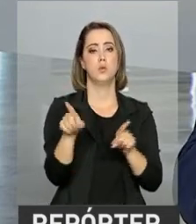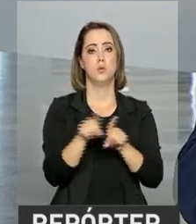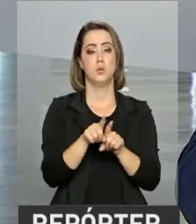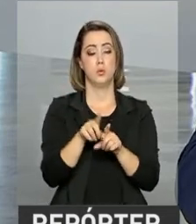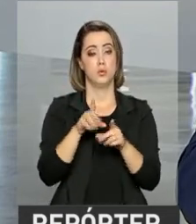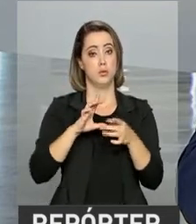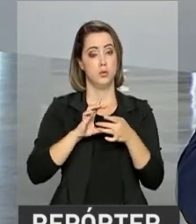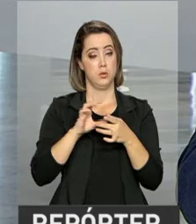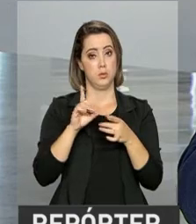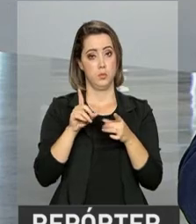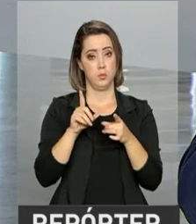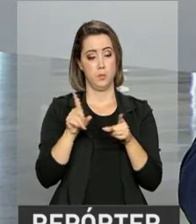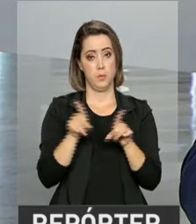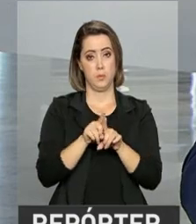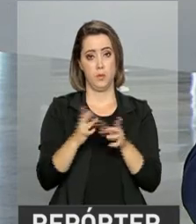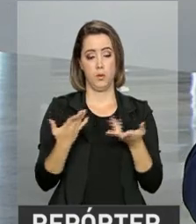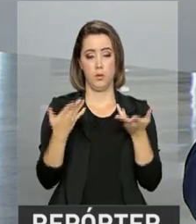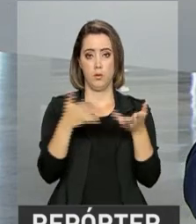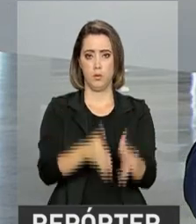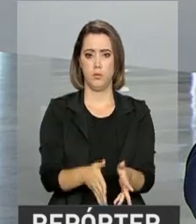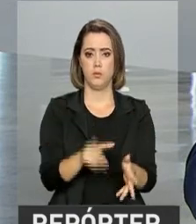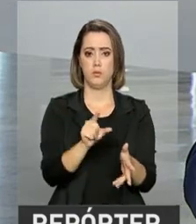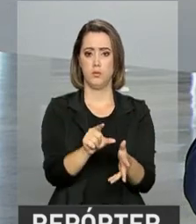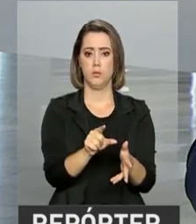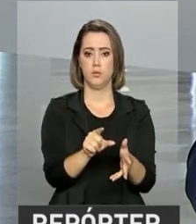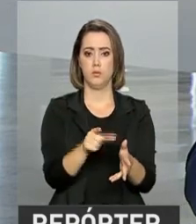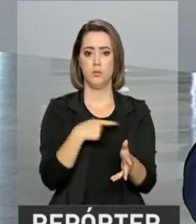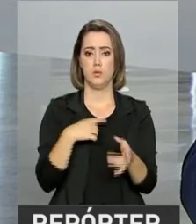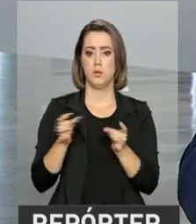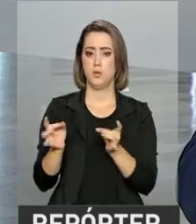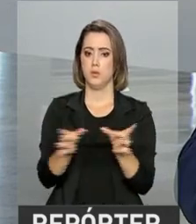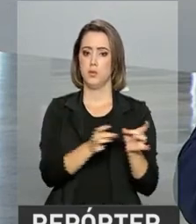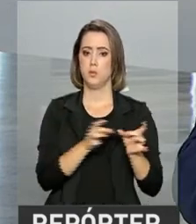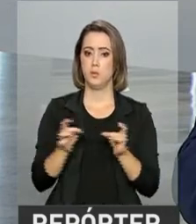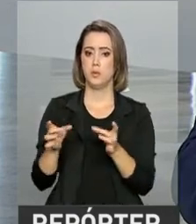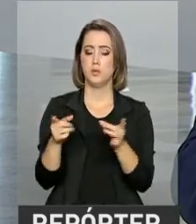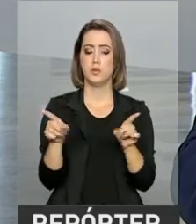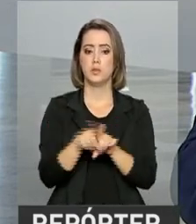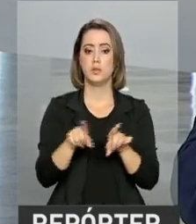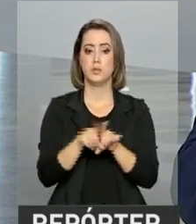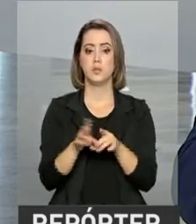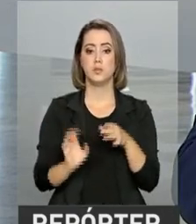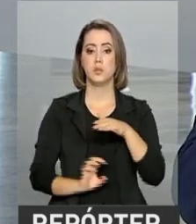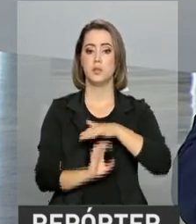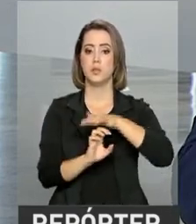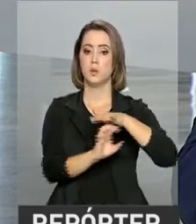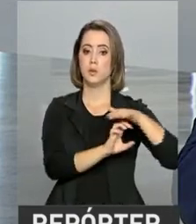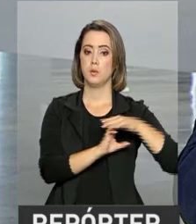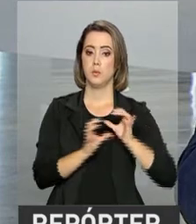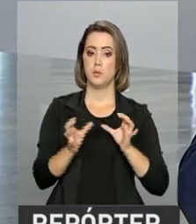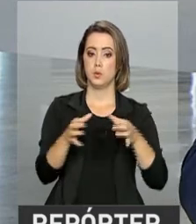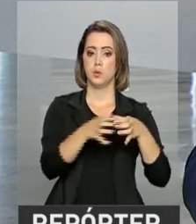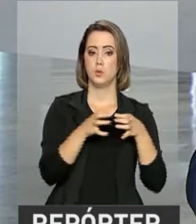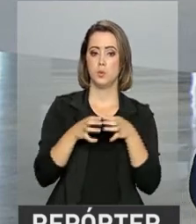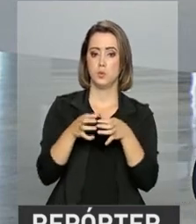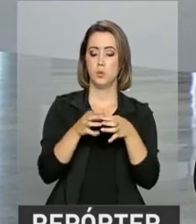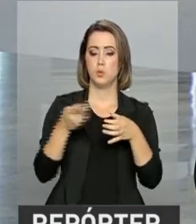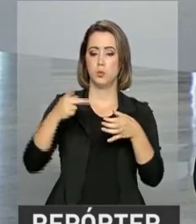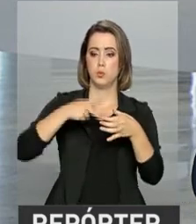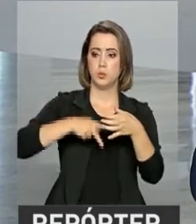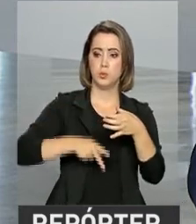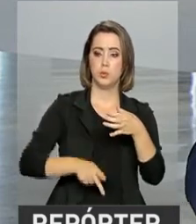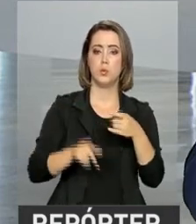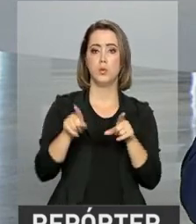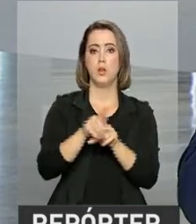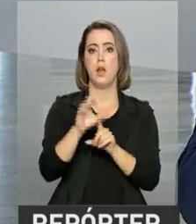ea participação a venda da participação da empresa no bloco de exploração de